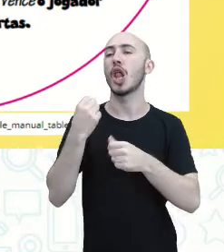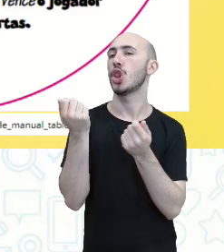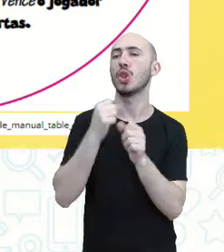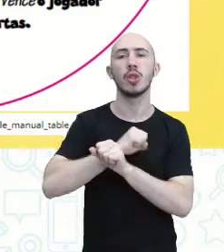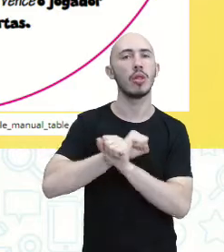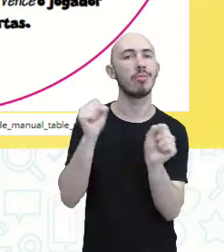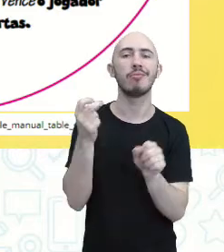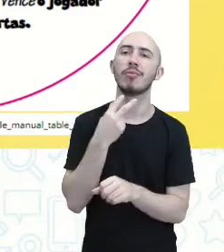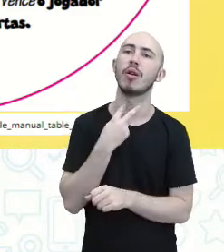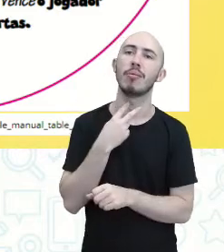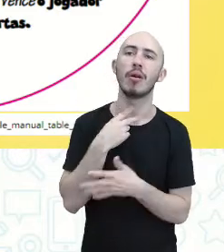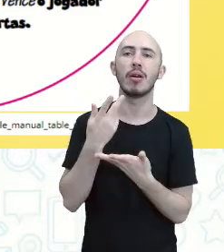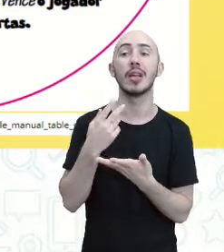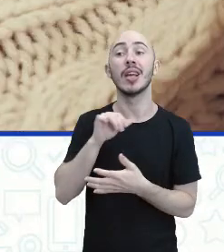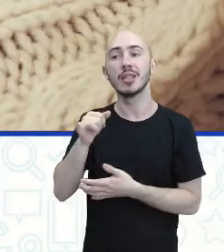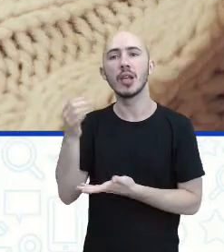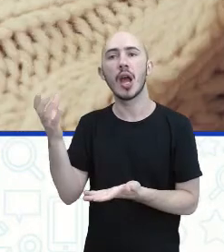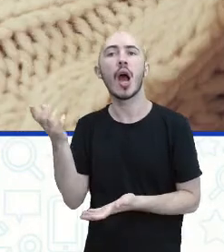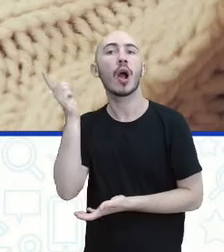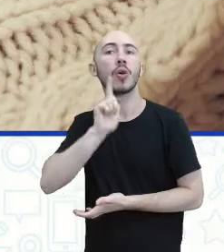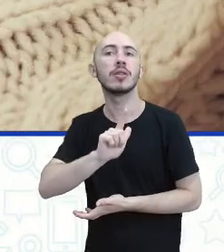fazer, quem vence, por que vence.